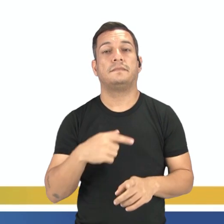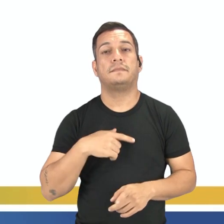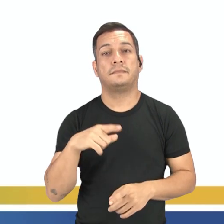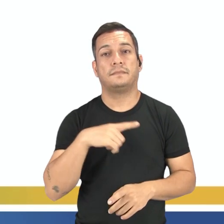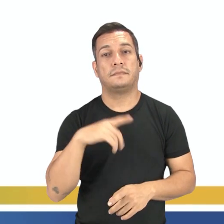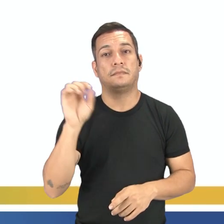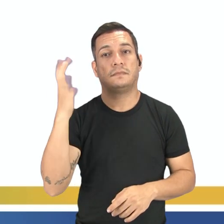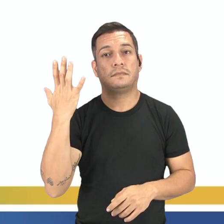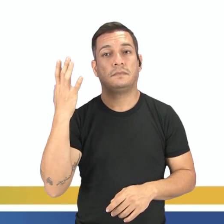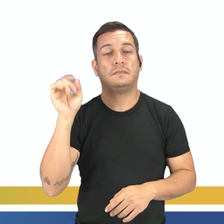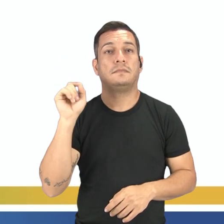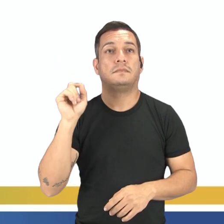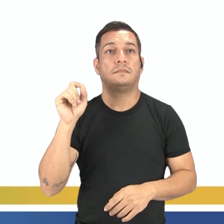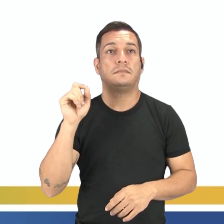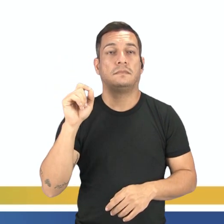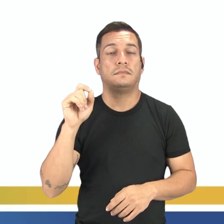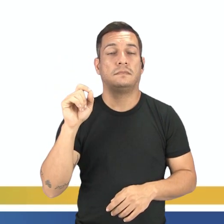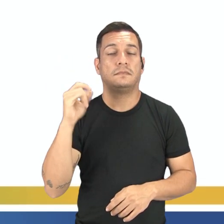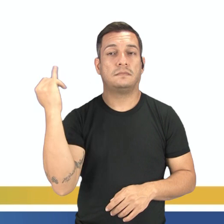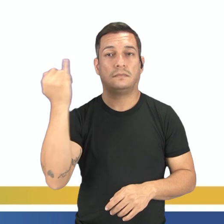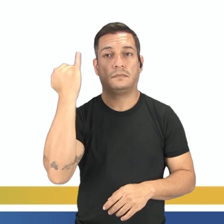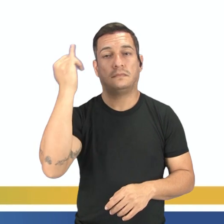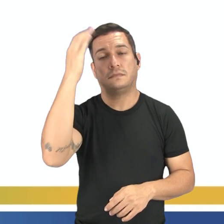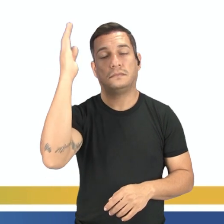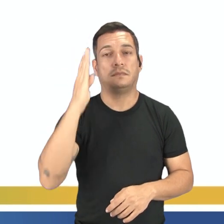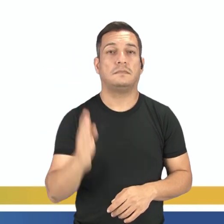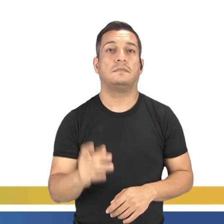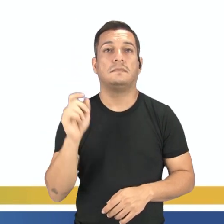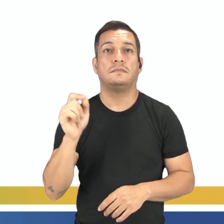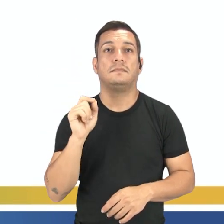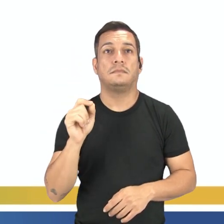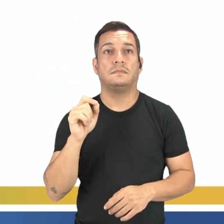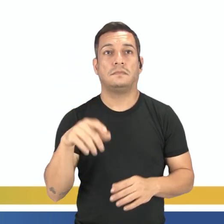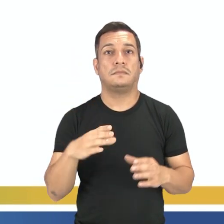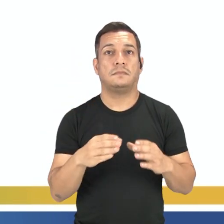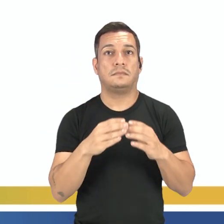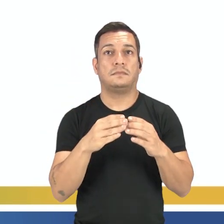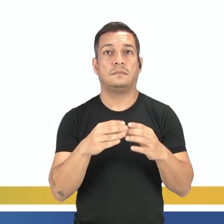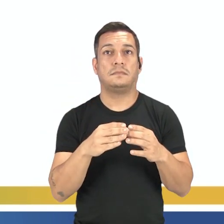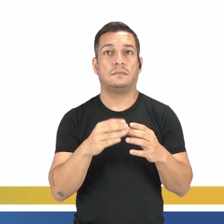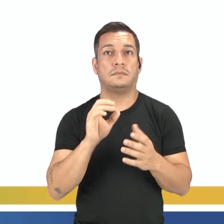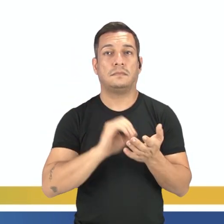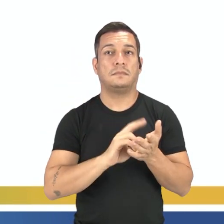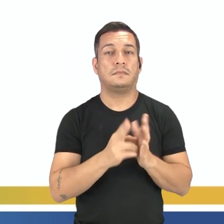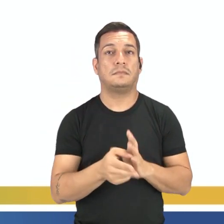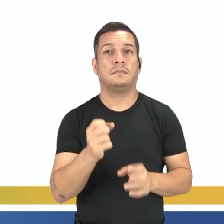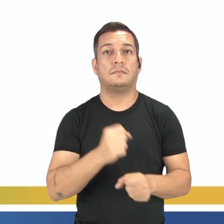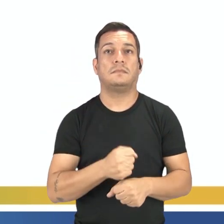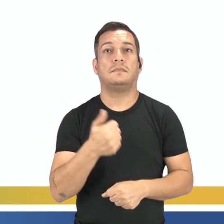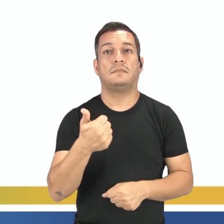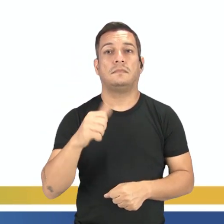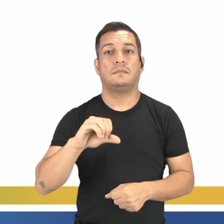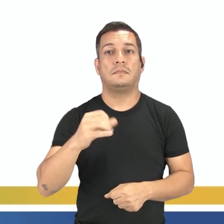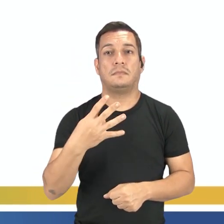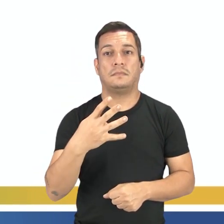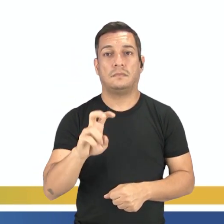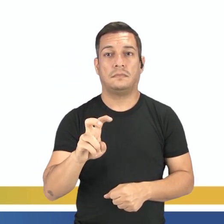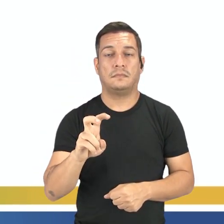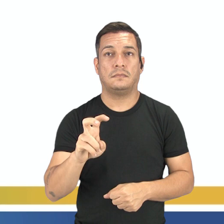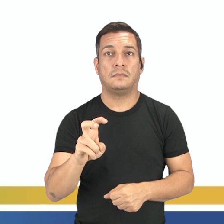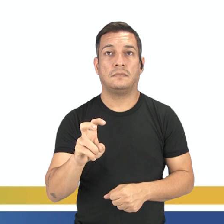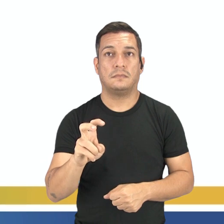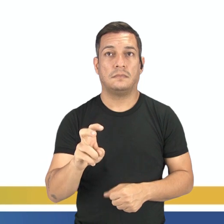cria uma situação importante. O Brasil é membro da ONU desde a sua fundação em